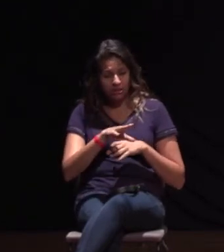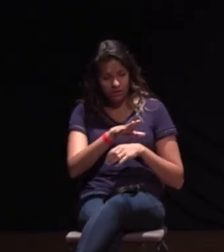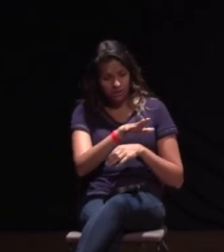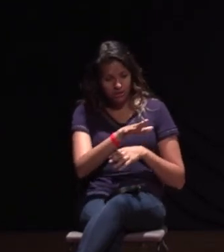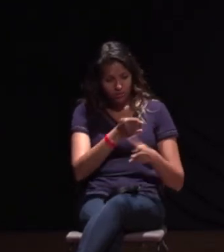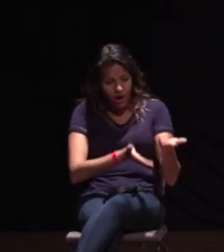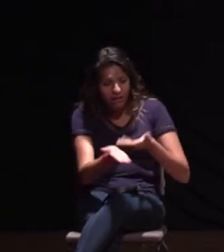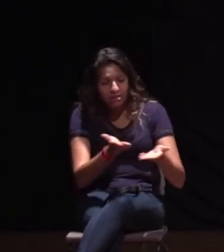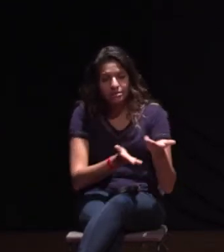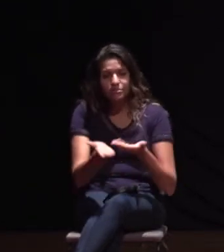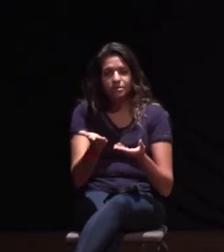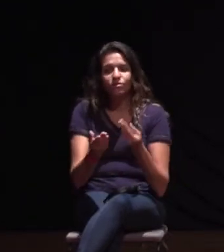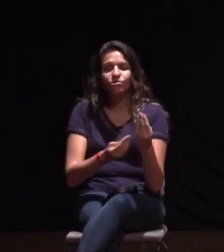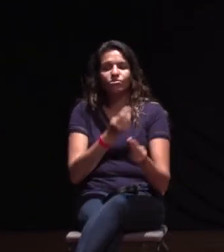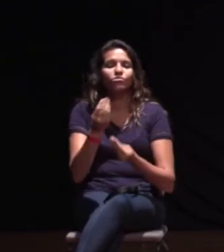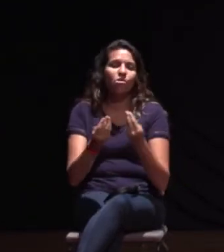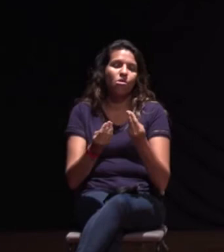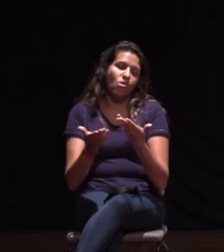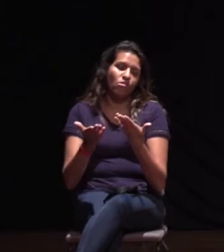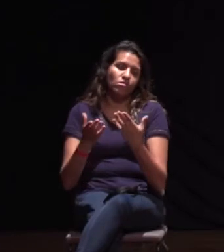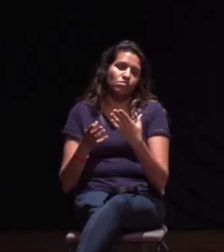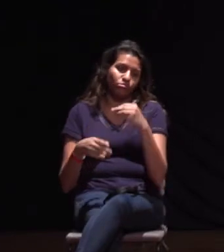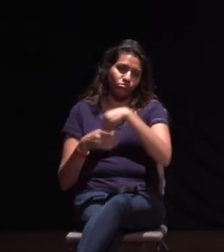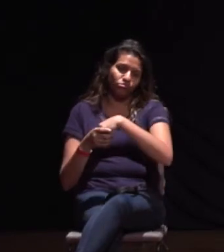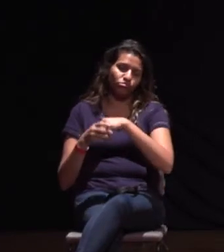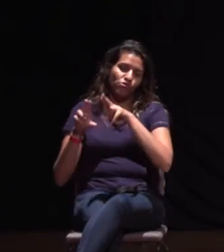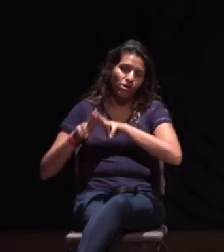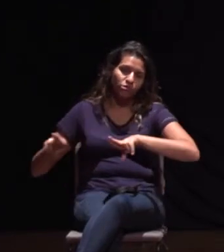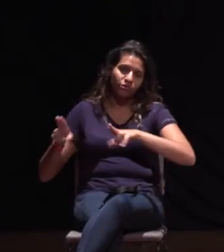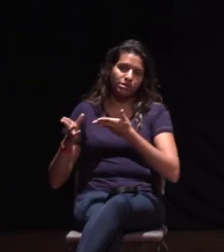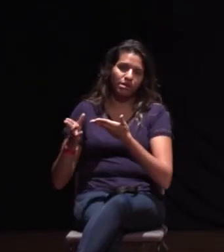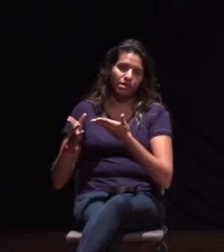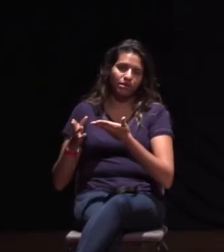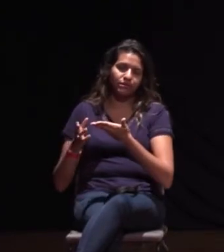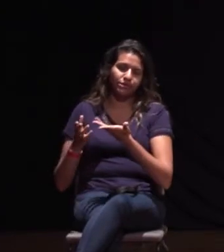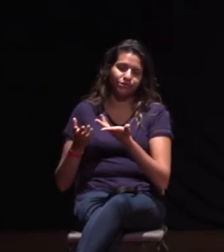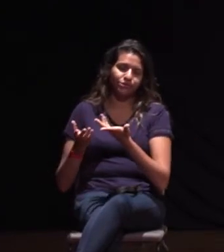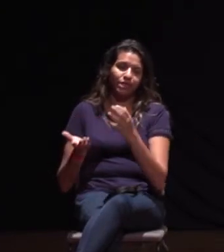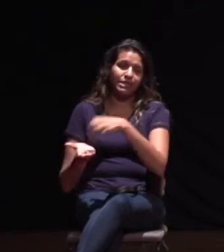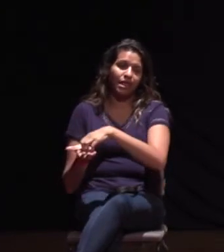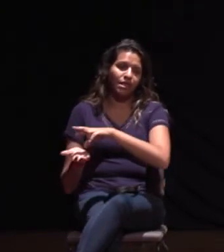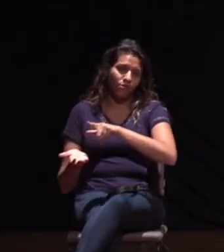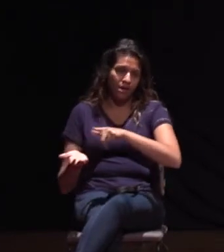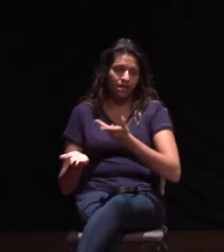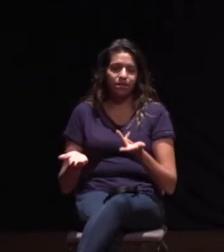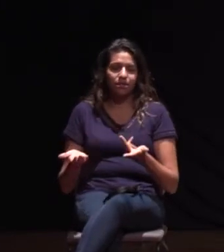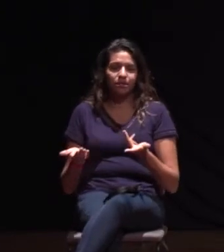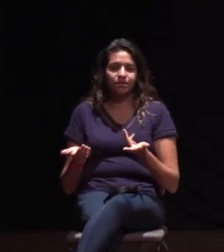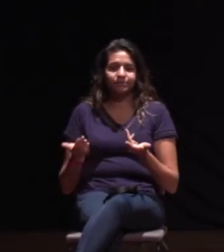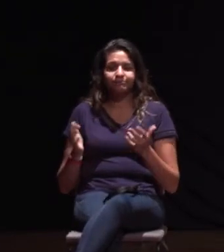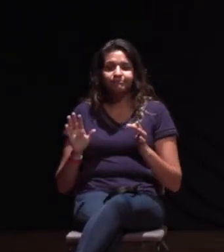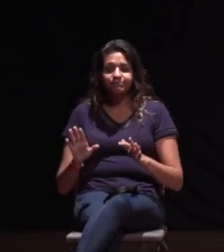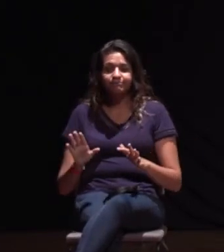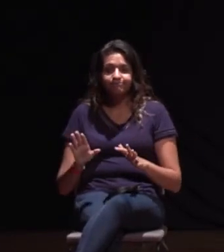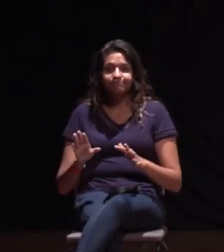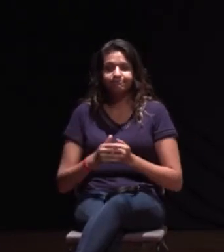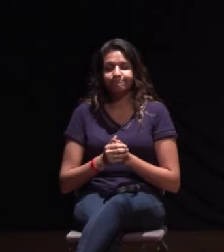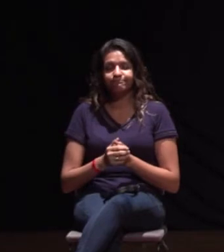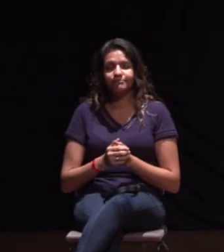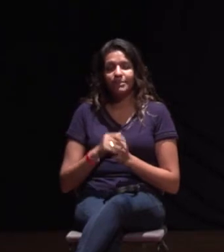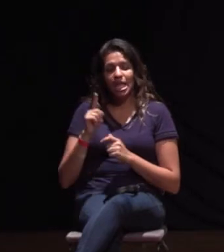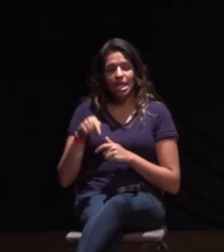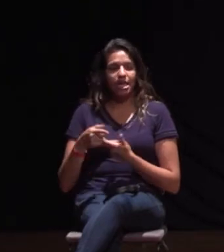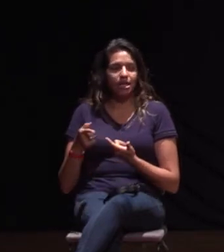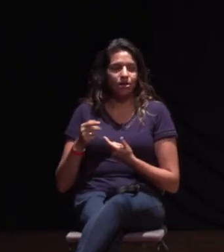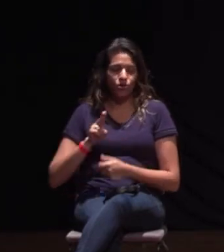de uma universidade que não é considerado um lugar central, mas um lugar de interior,